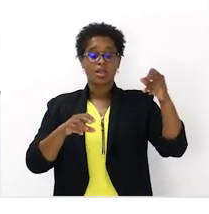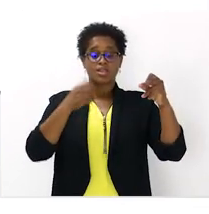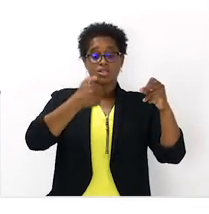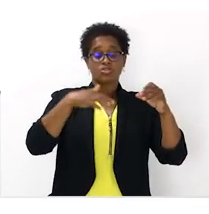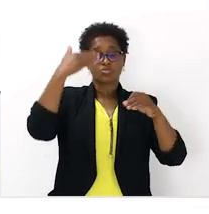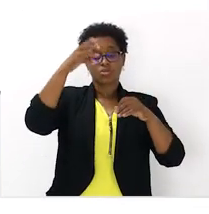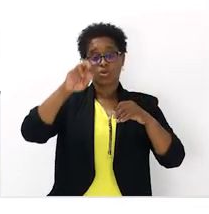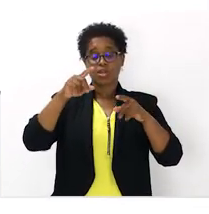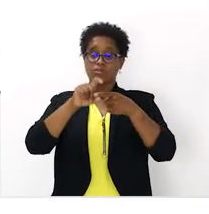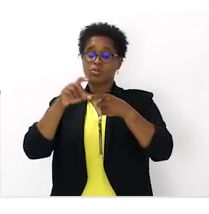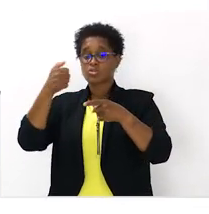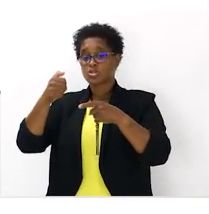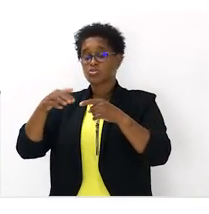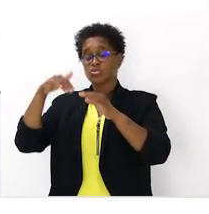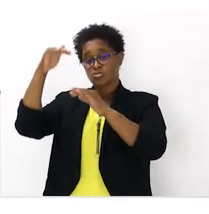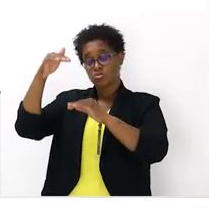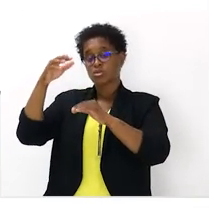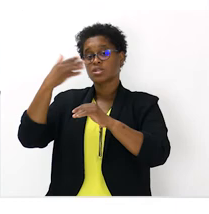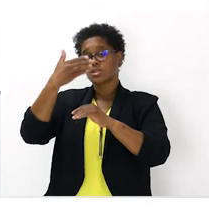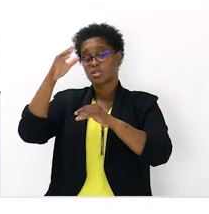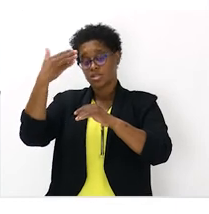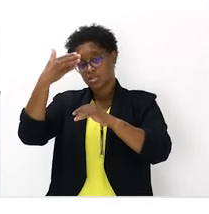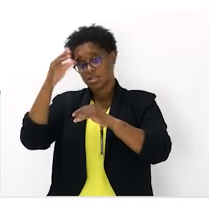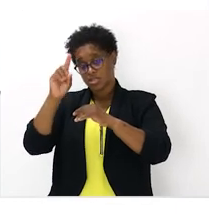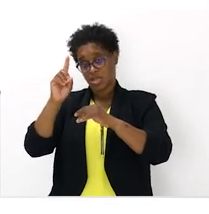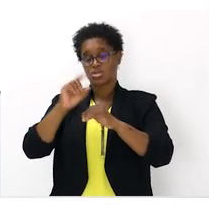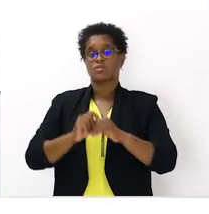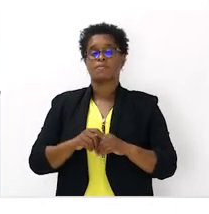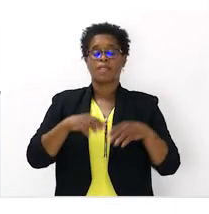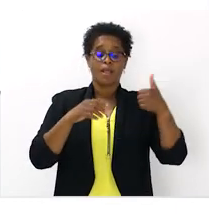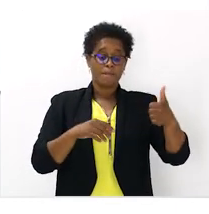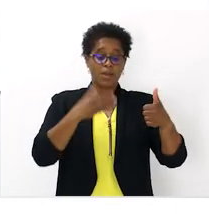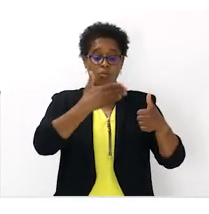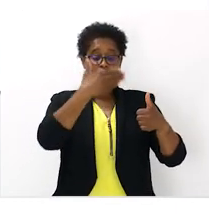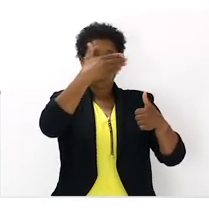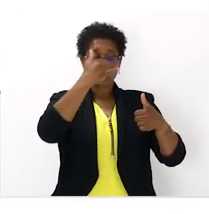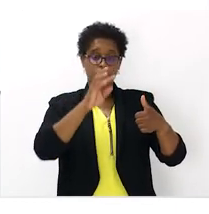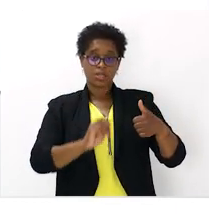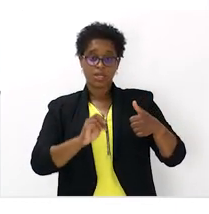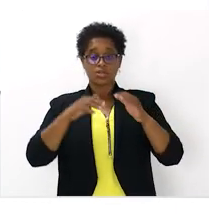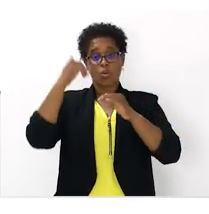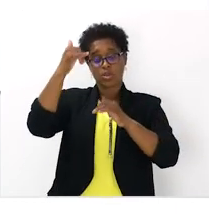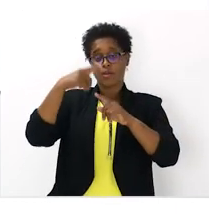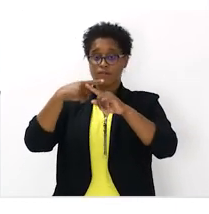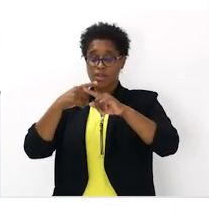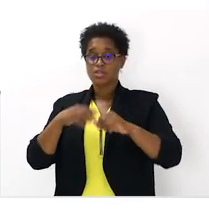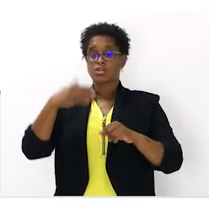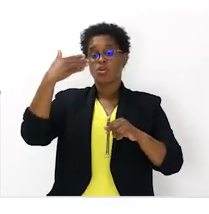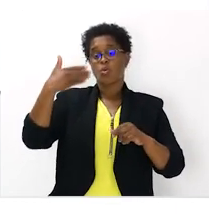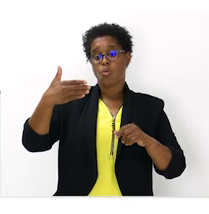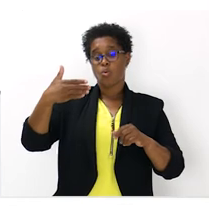a dividir por 5 dispoente 6. A linha B, 1 sobre 3 ao quadrado vezes